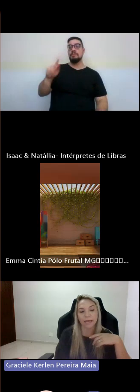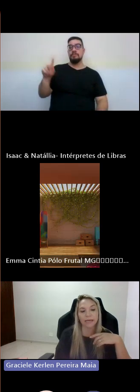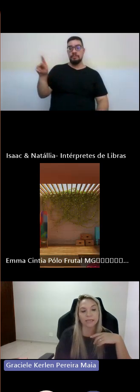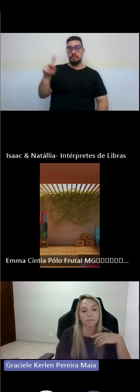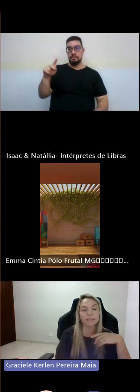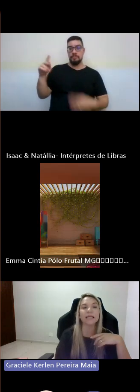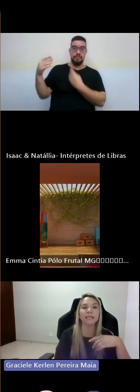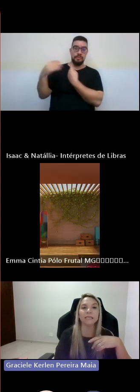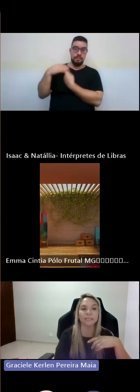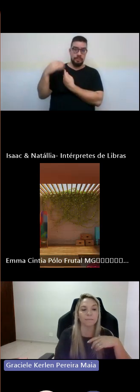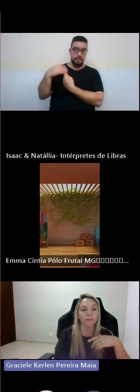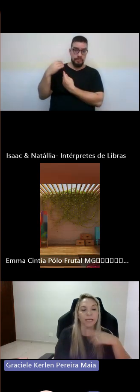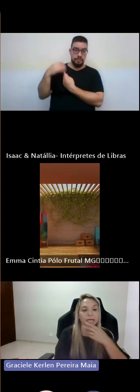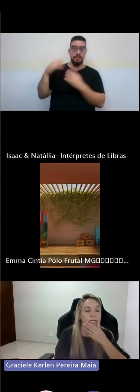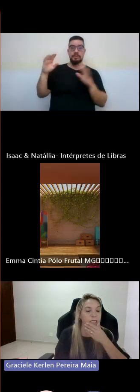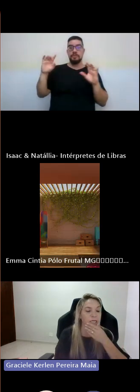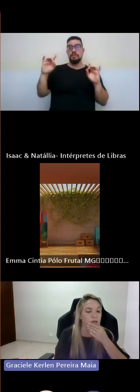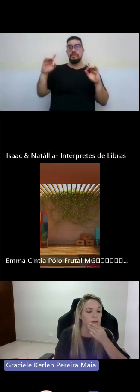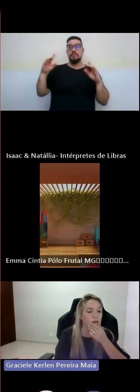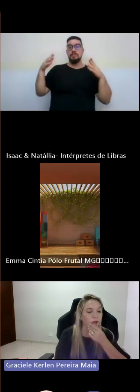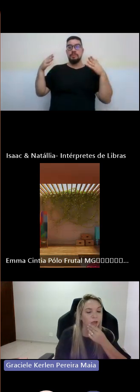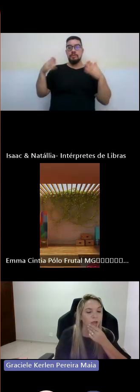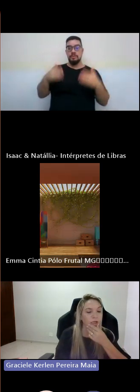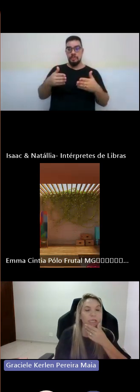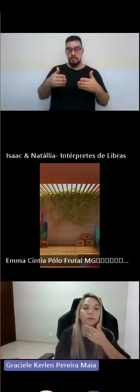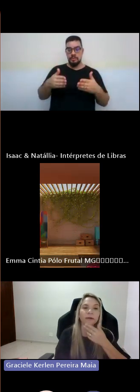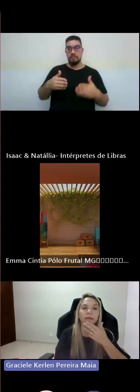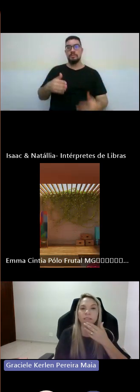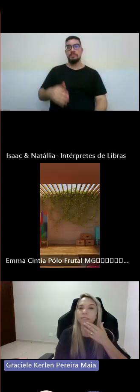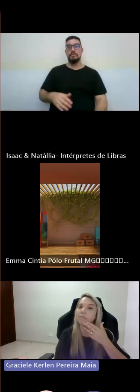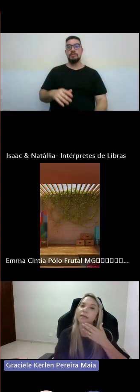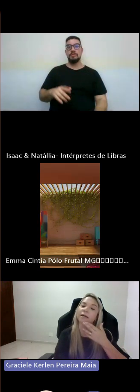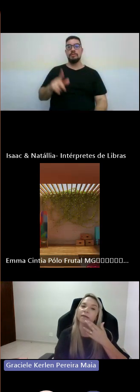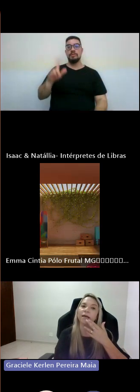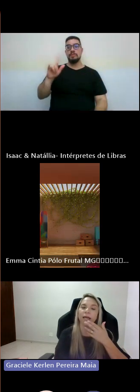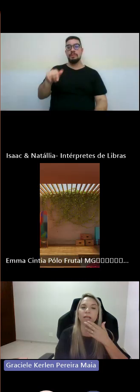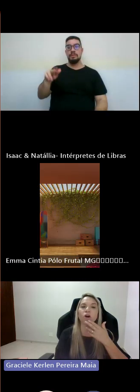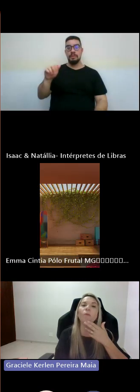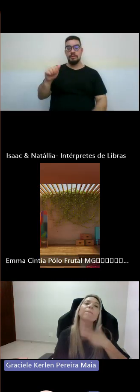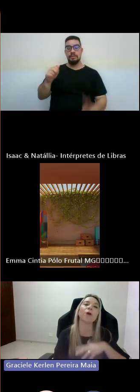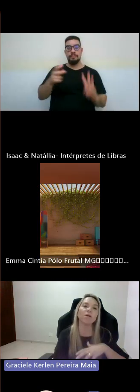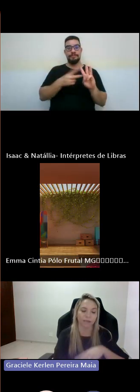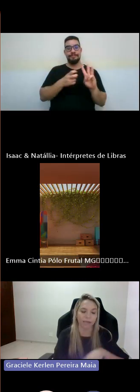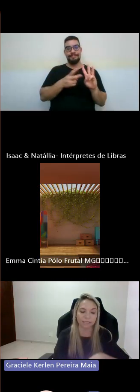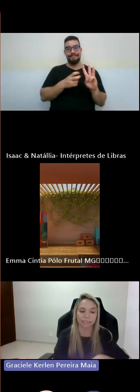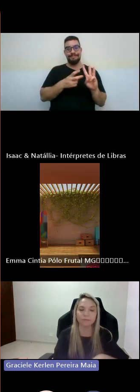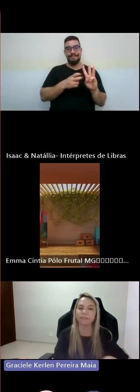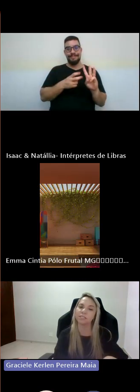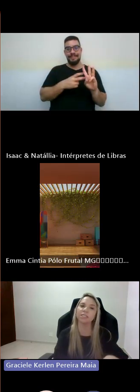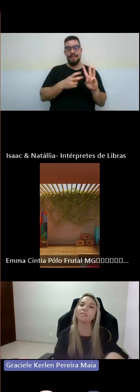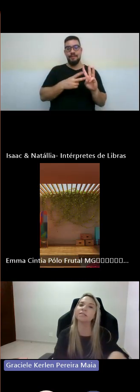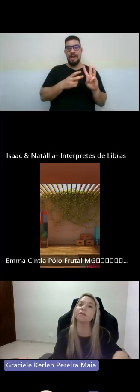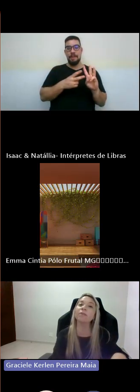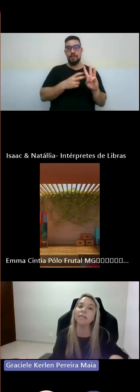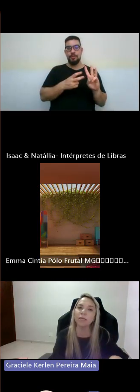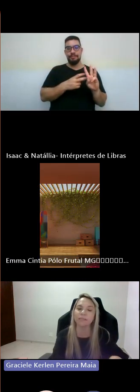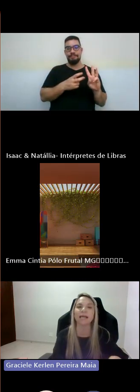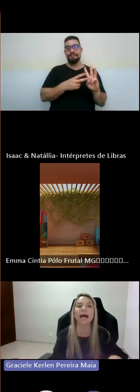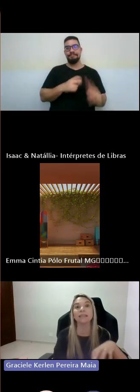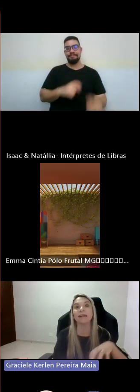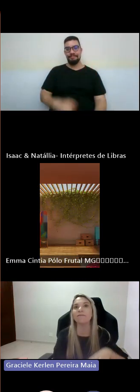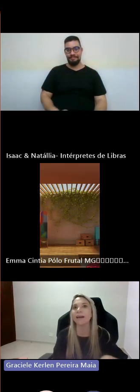orientar, ele é especialista em língua indígena. Ele comprova que as línguas indígenas